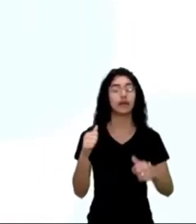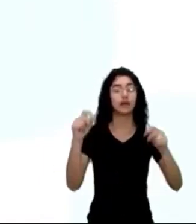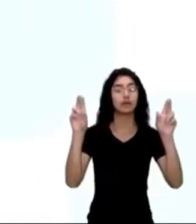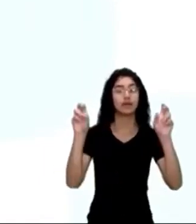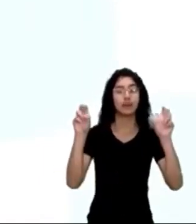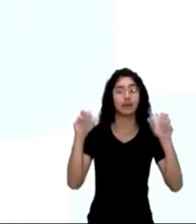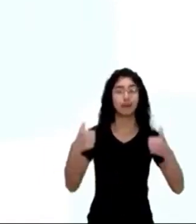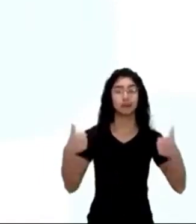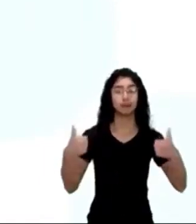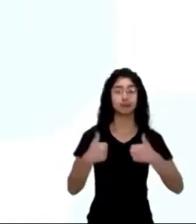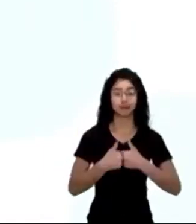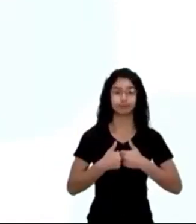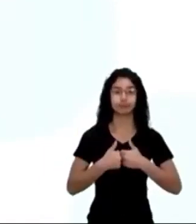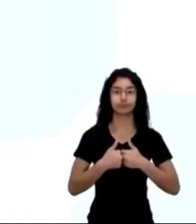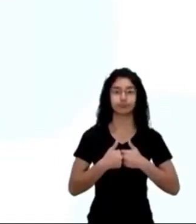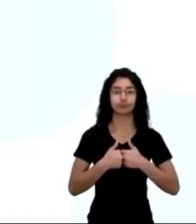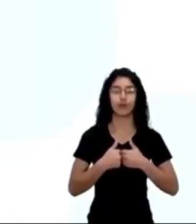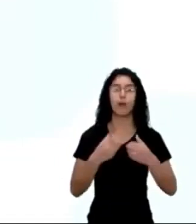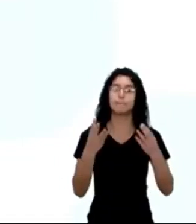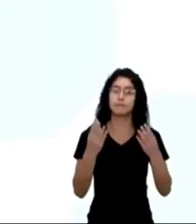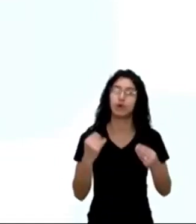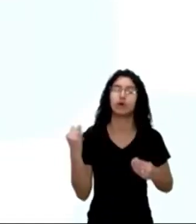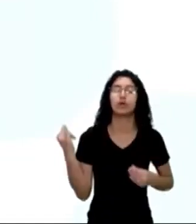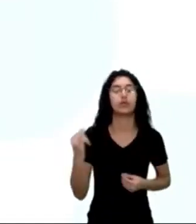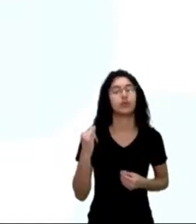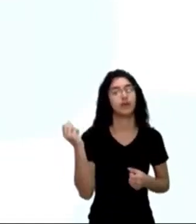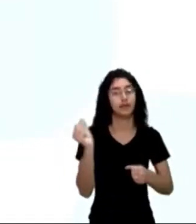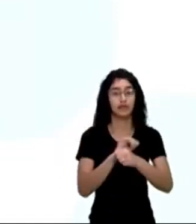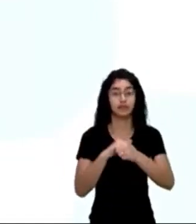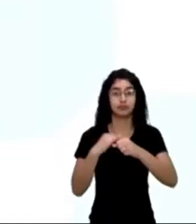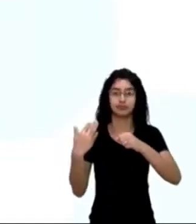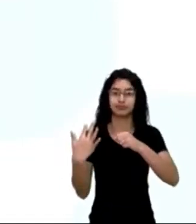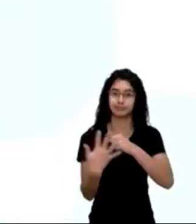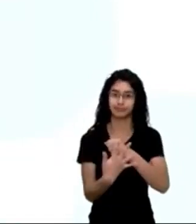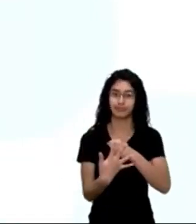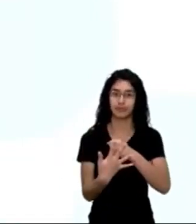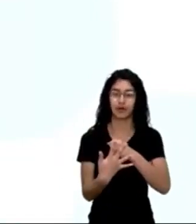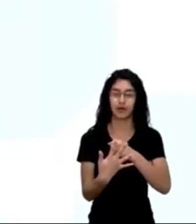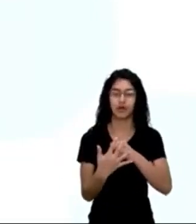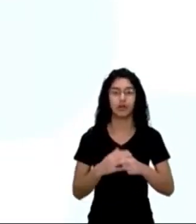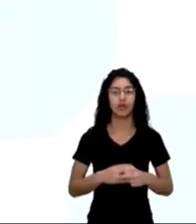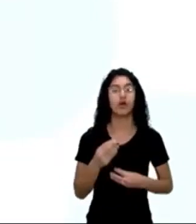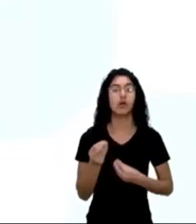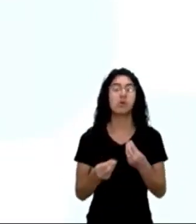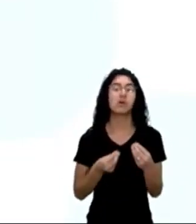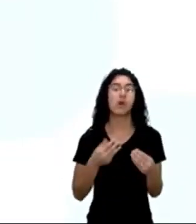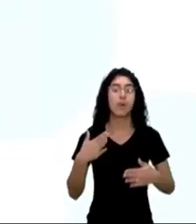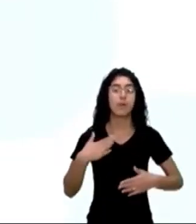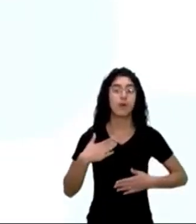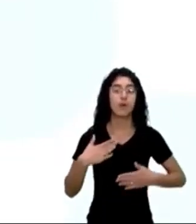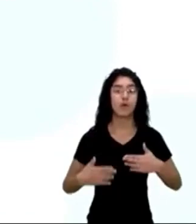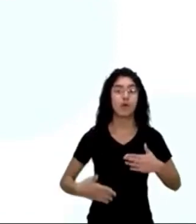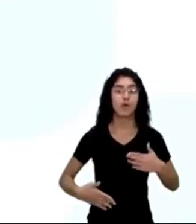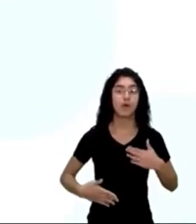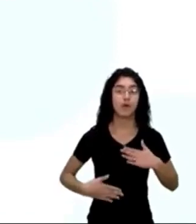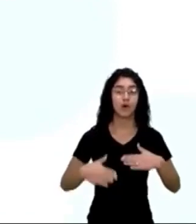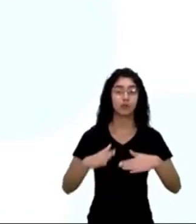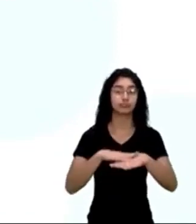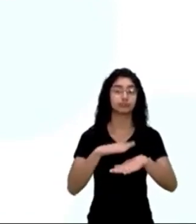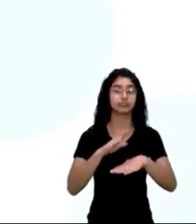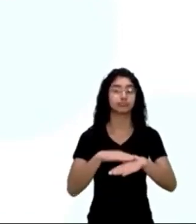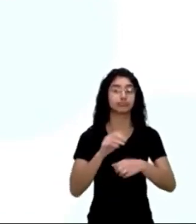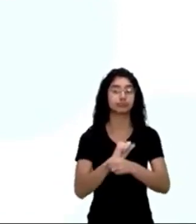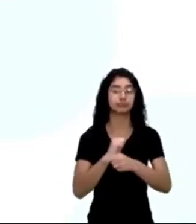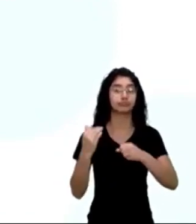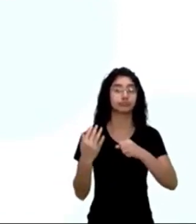tema muito relevante nesse momento de pandemia, porque vai falar sobre defesa do corpo. Né? Tem muita discussão aí sobre vacina. Se